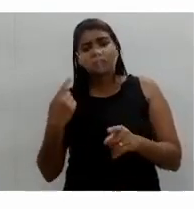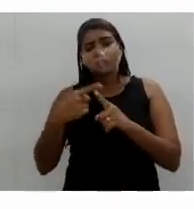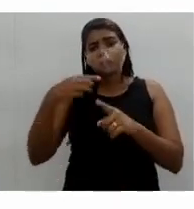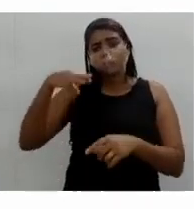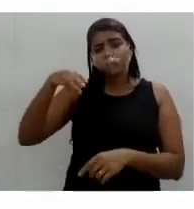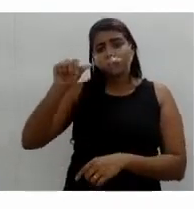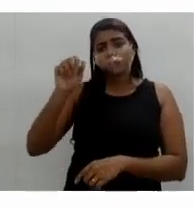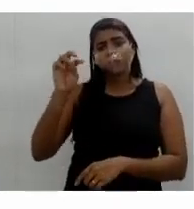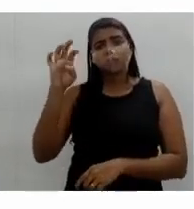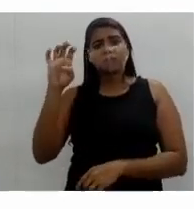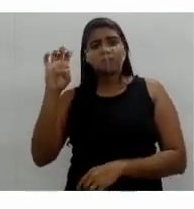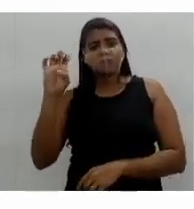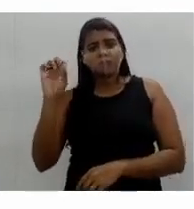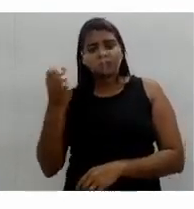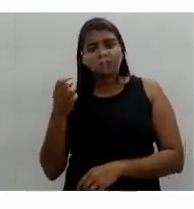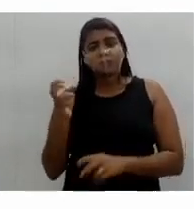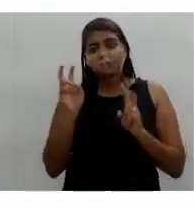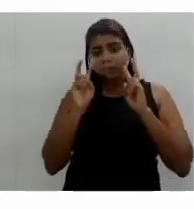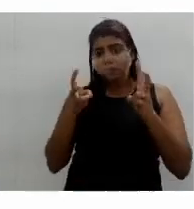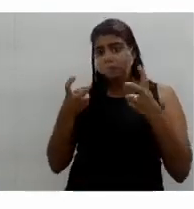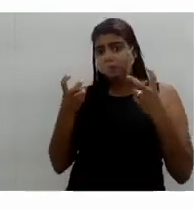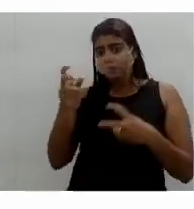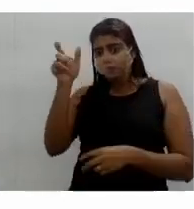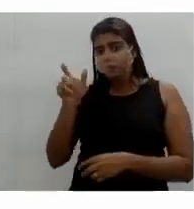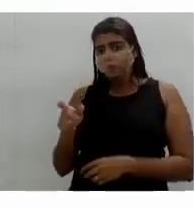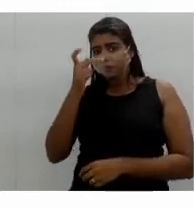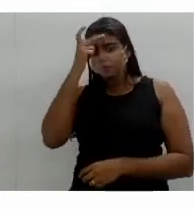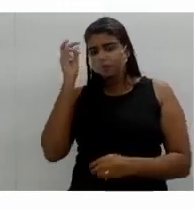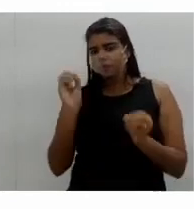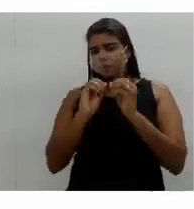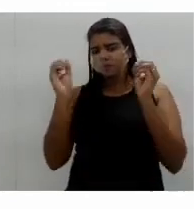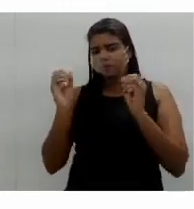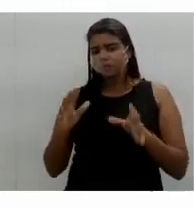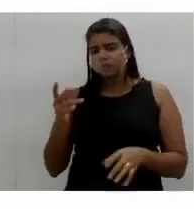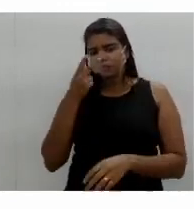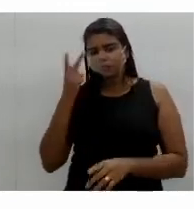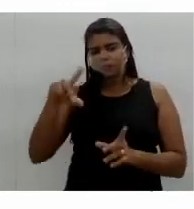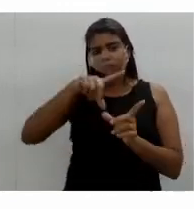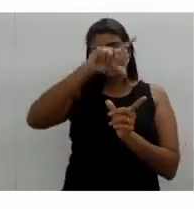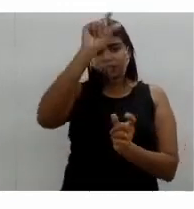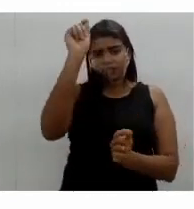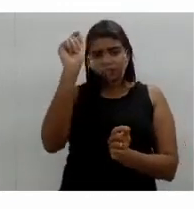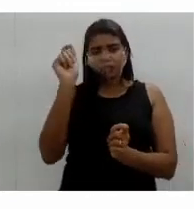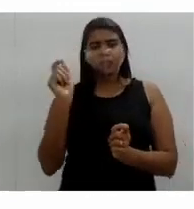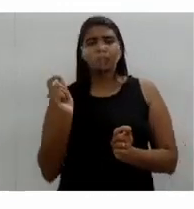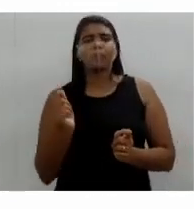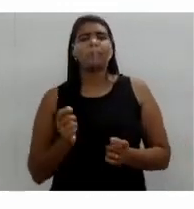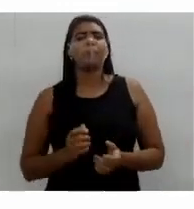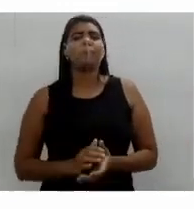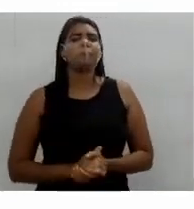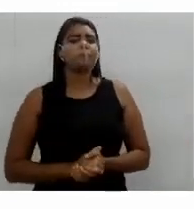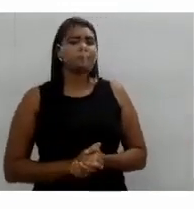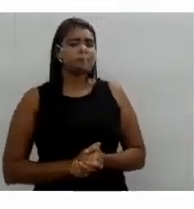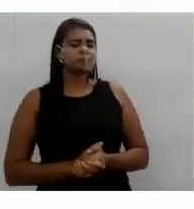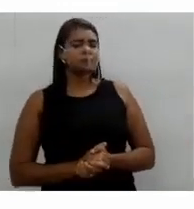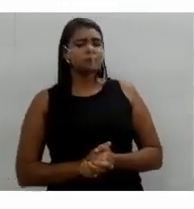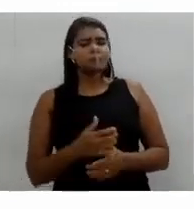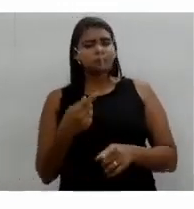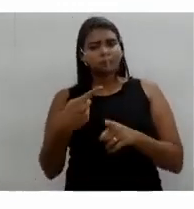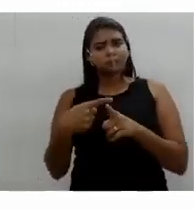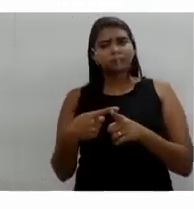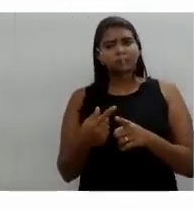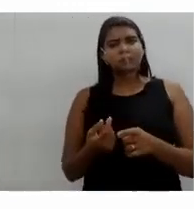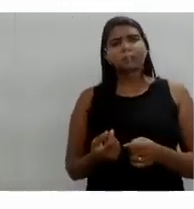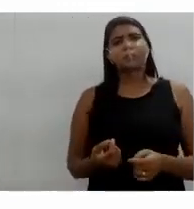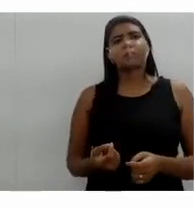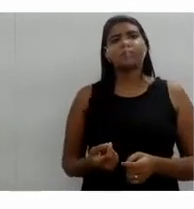dos planetas mais visados pelo ser humano para realizar essa viagem tripulada, né? Porque